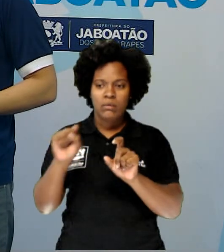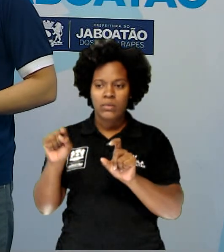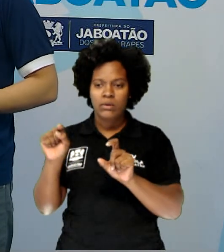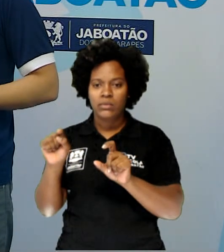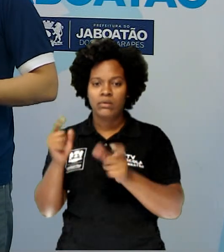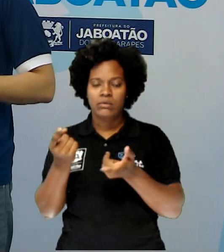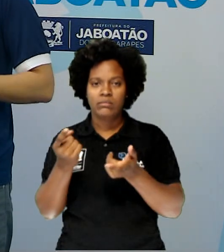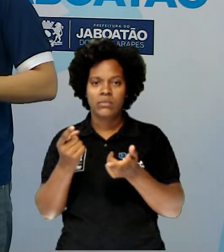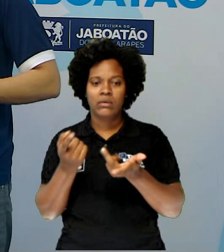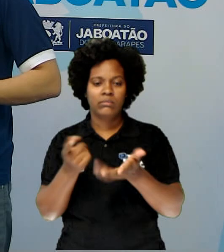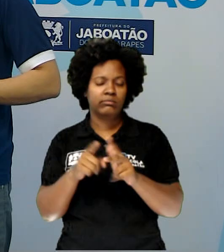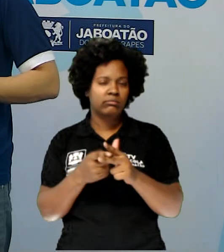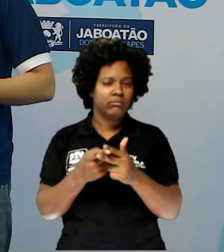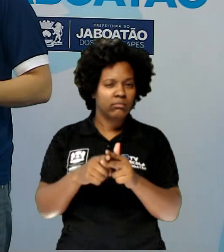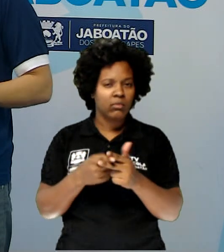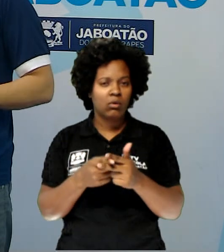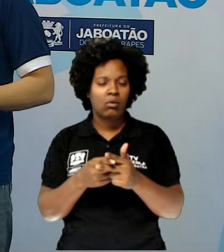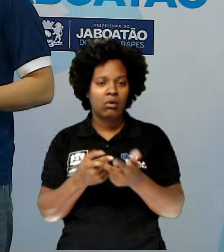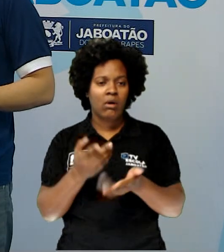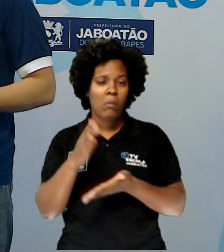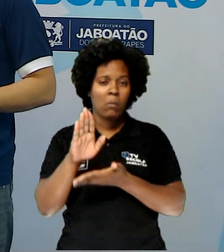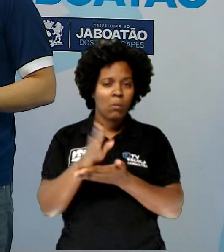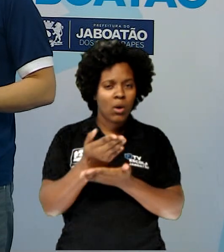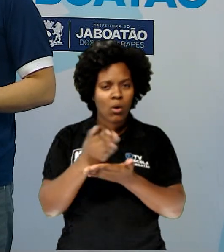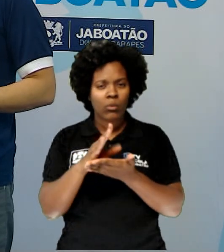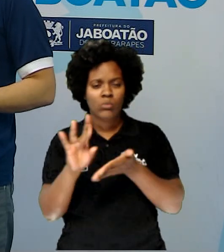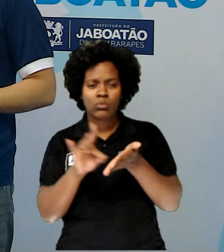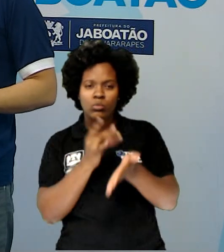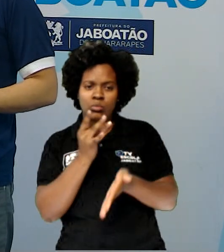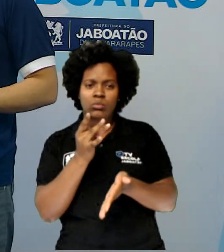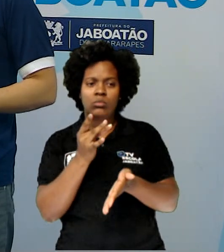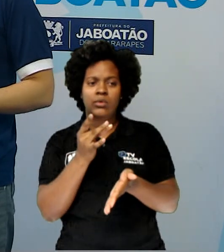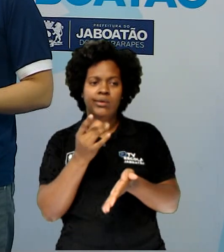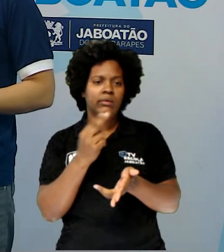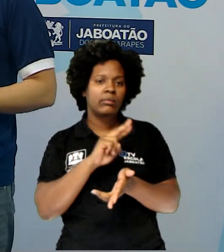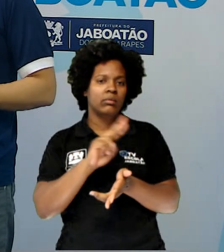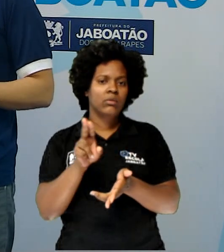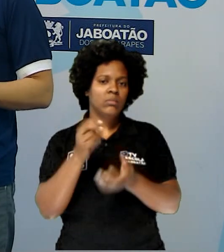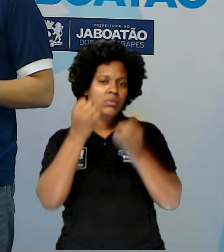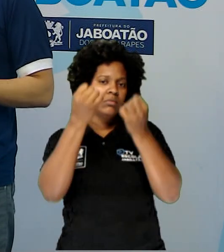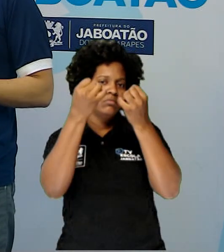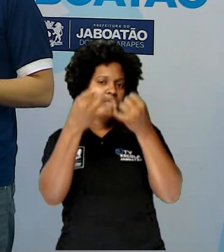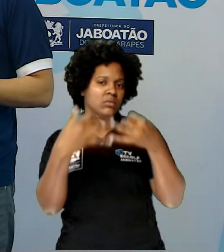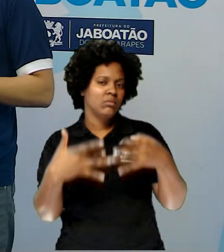corretiva. Alguns autores também a chamam de expressão